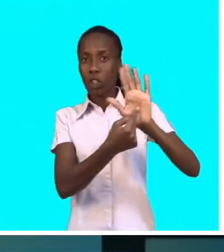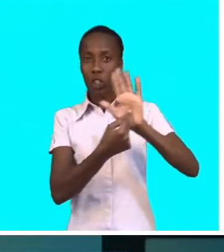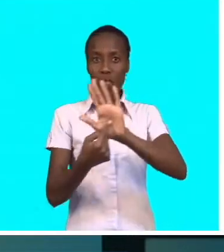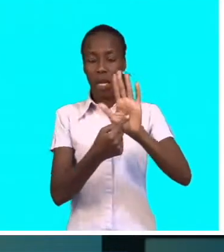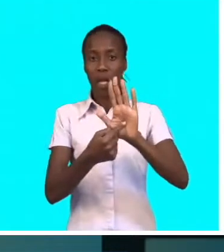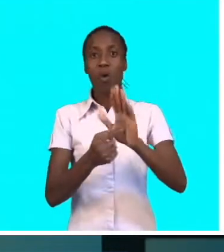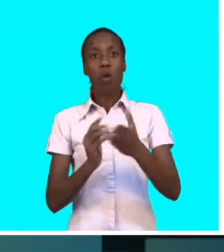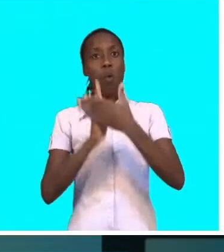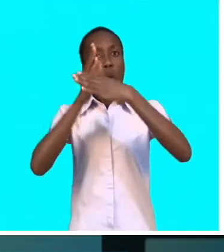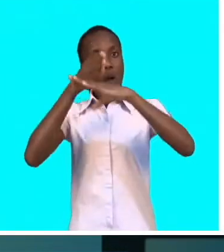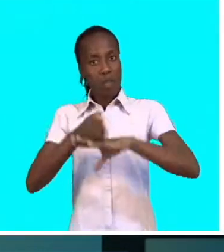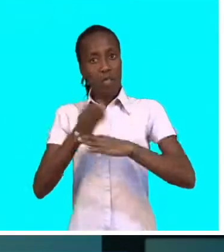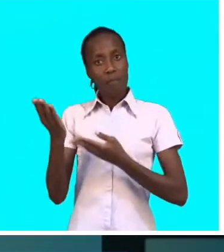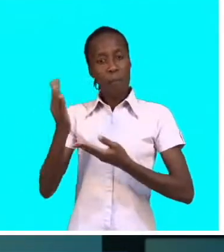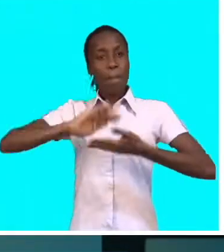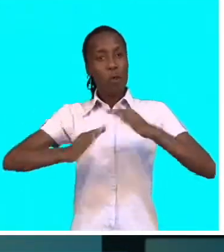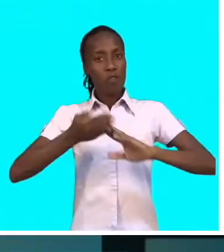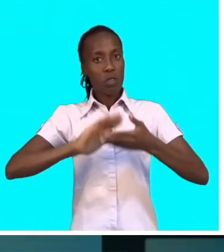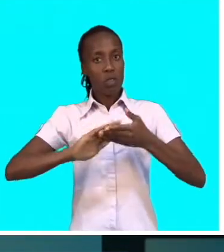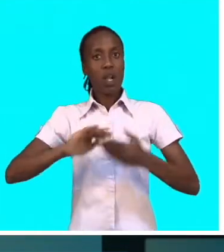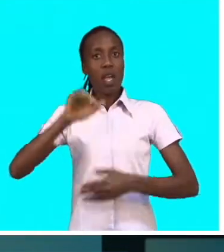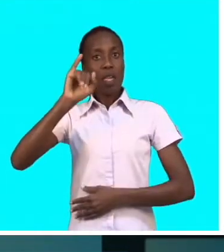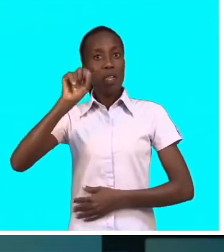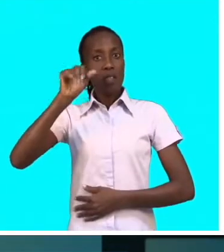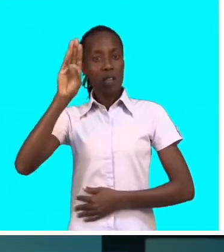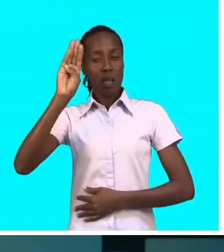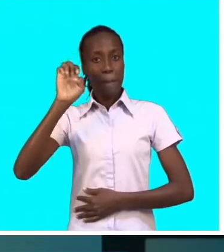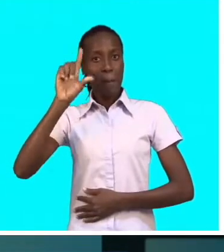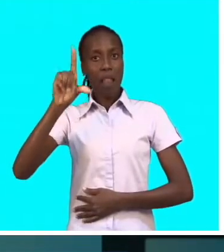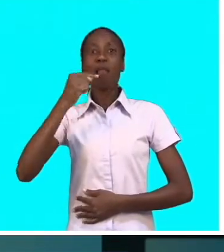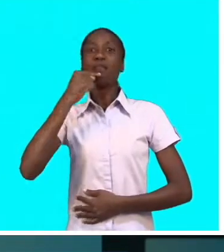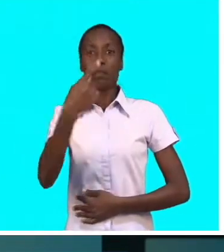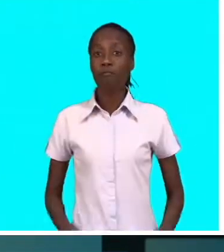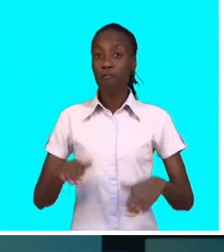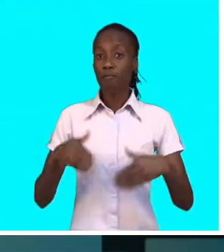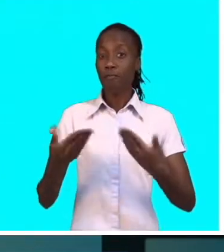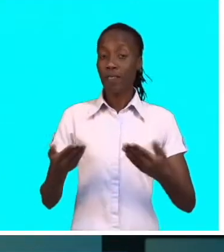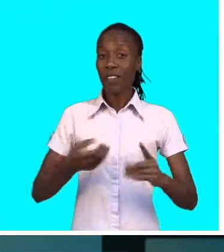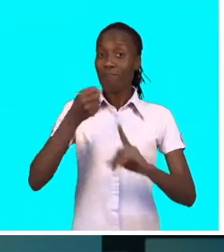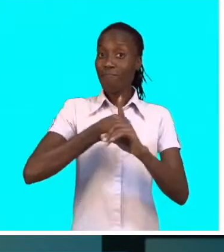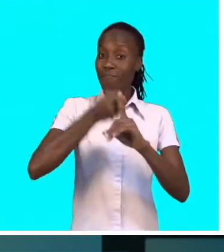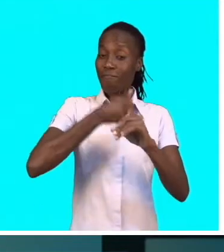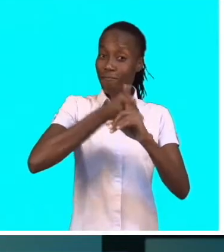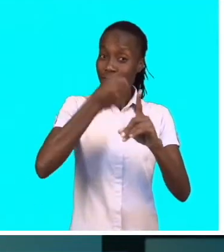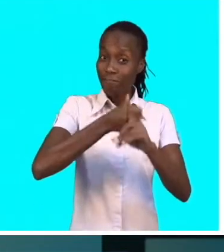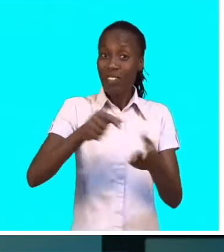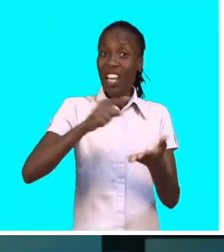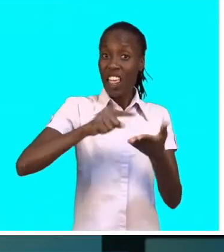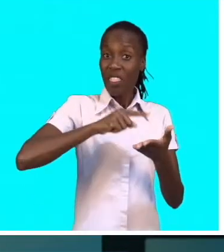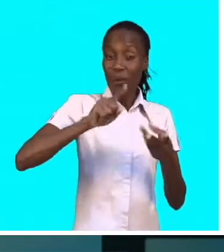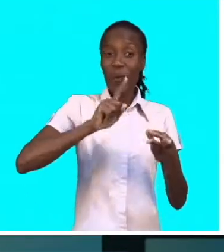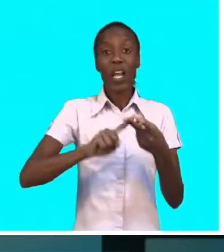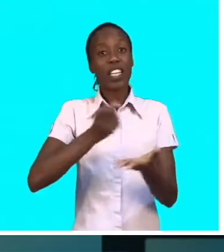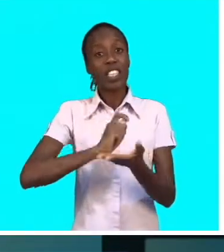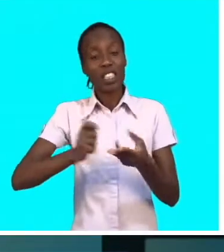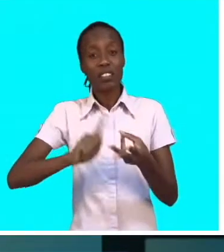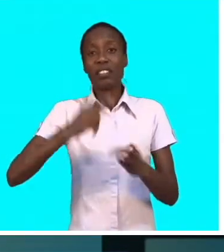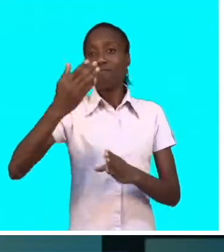significativo avanço. A professora Isabel revela o segredo. E persistência na leitura, escrita,